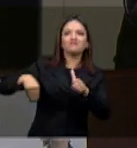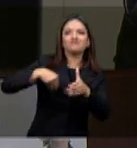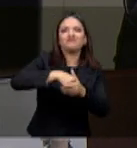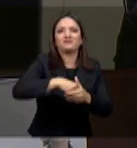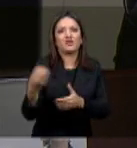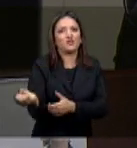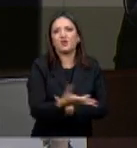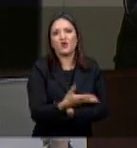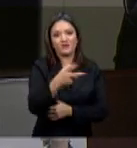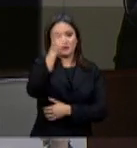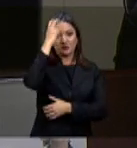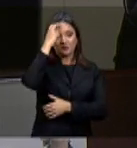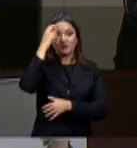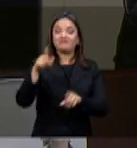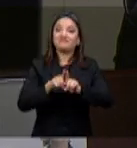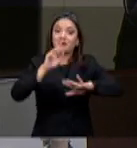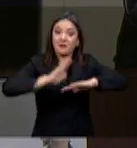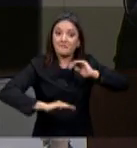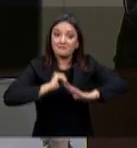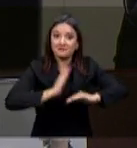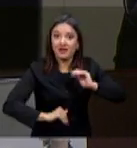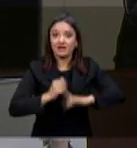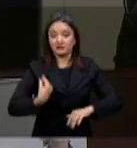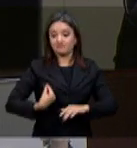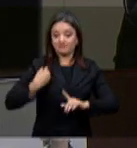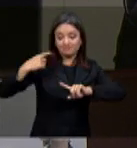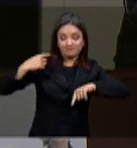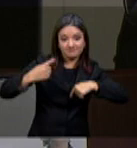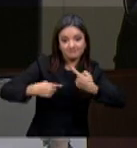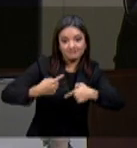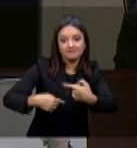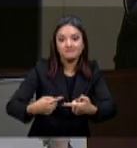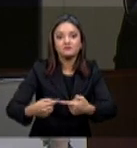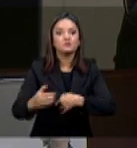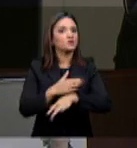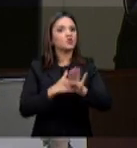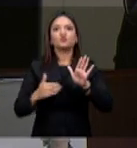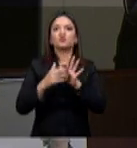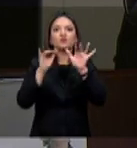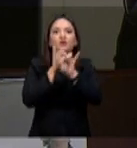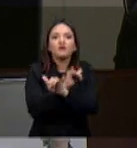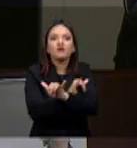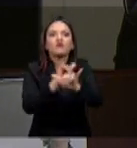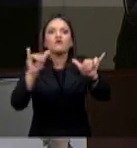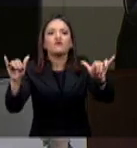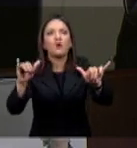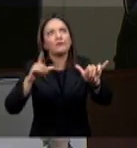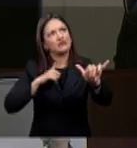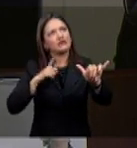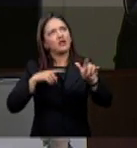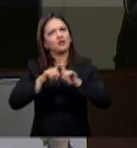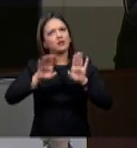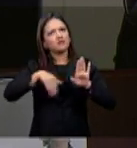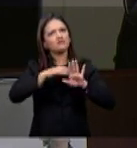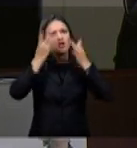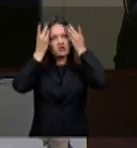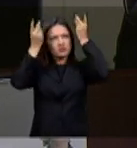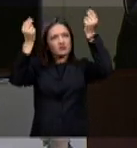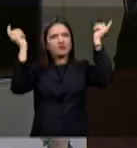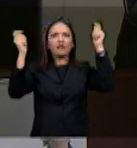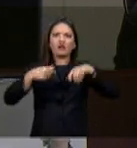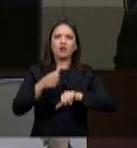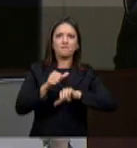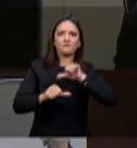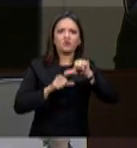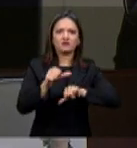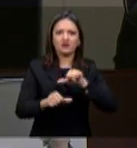por conseguinte, práticas cotidianas. Tudo que informa produz a subjetividade que adere à mudança, muito